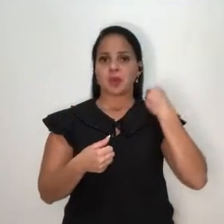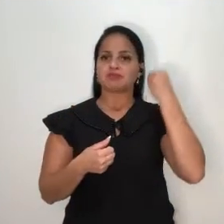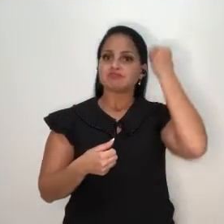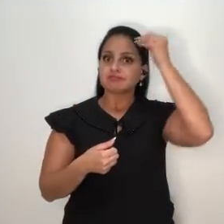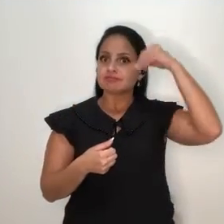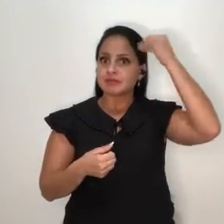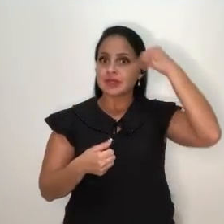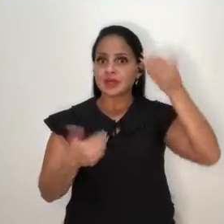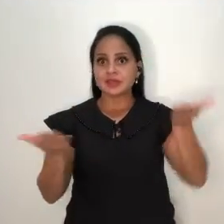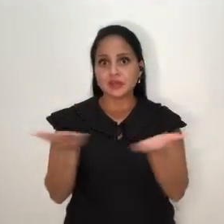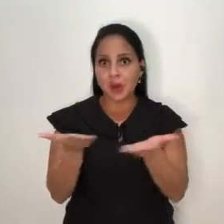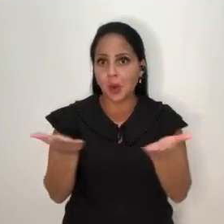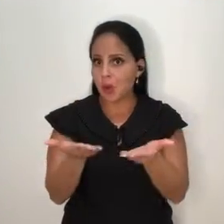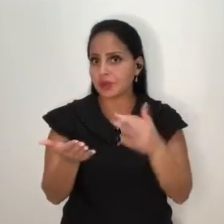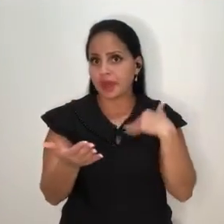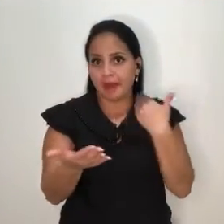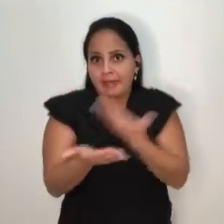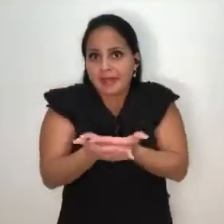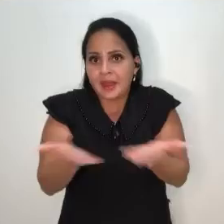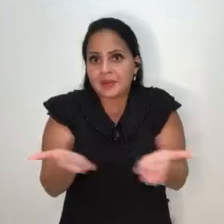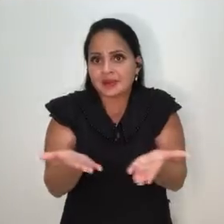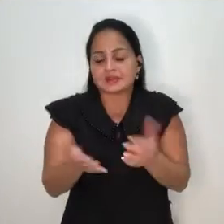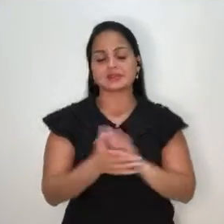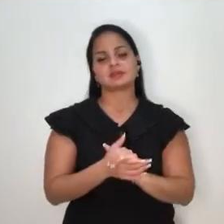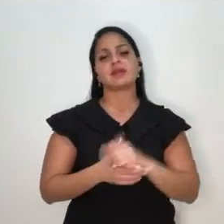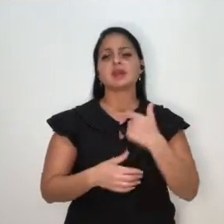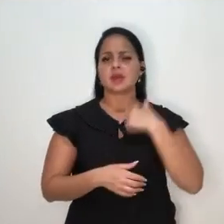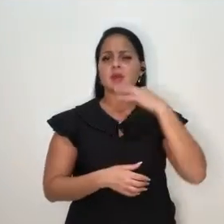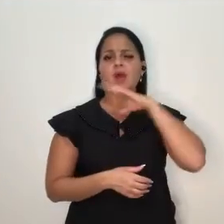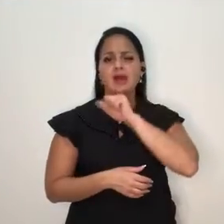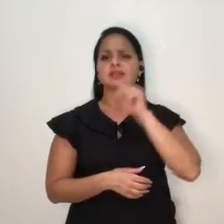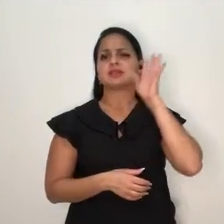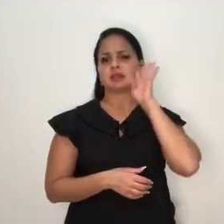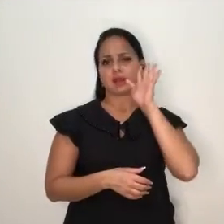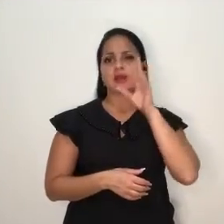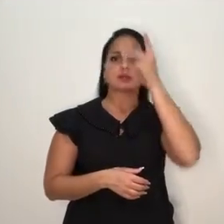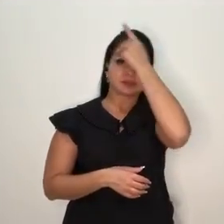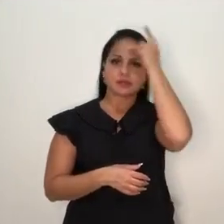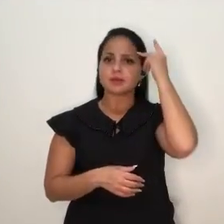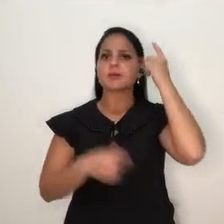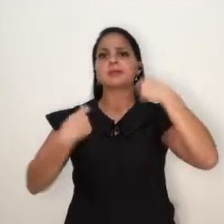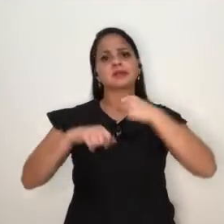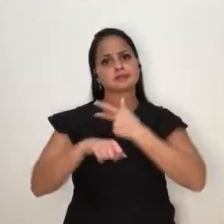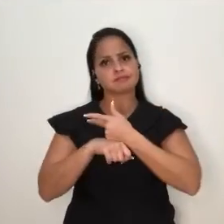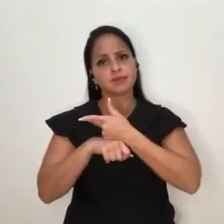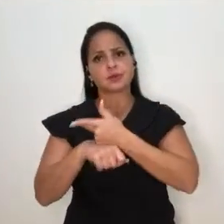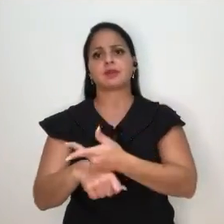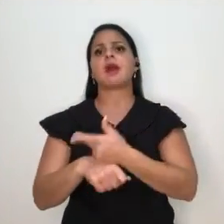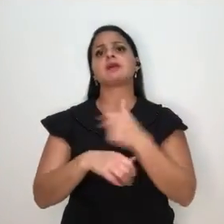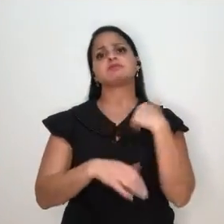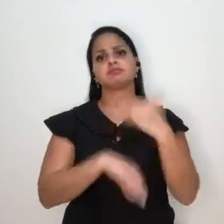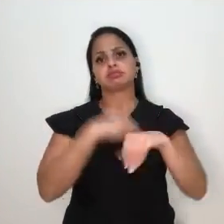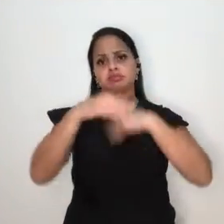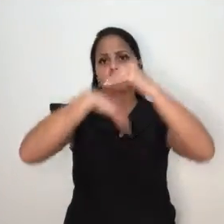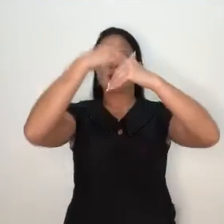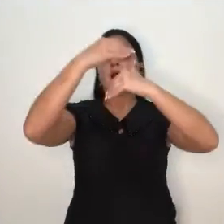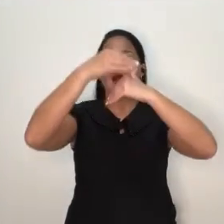pessoas têm que fazer, têm que procurar, porque é um desenvolvimento tanto profissional quanto pessoal. Então vale muito a